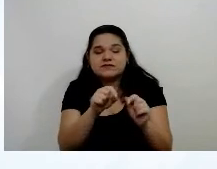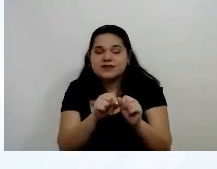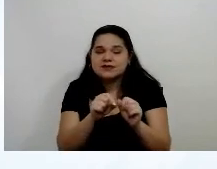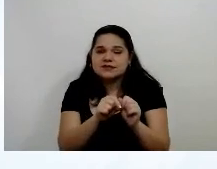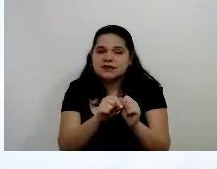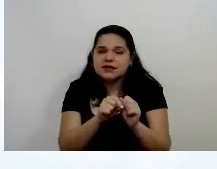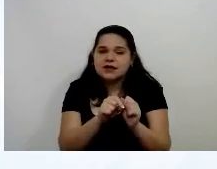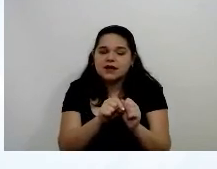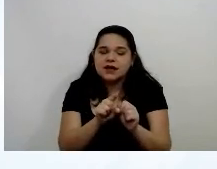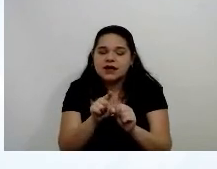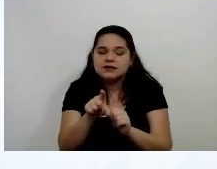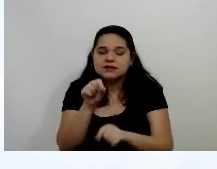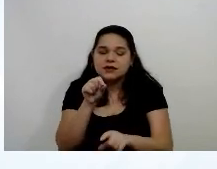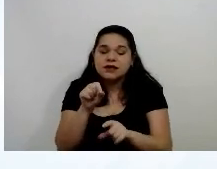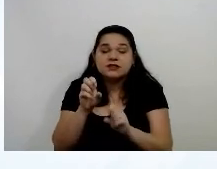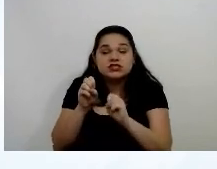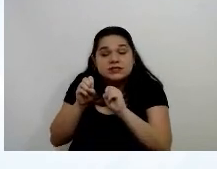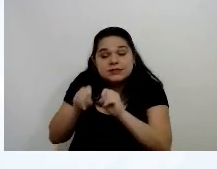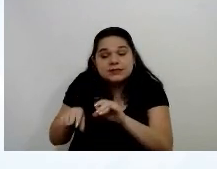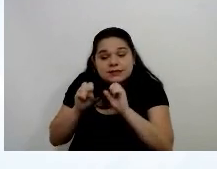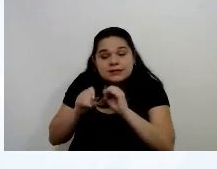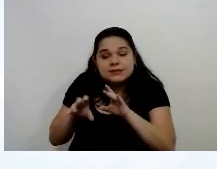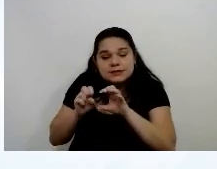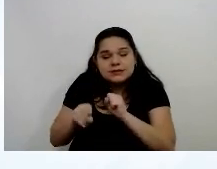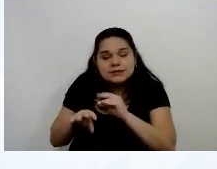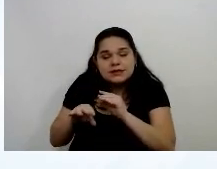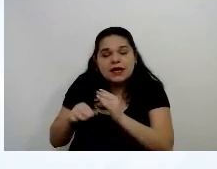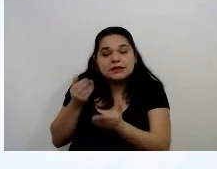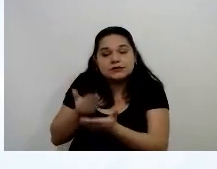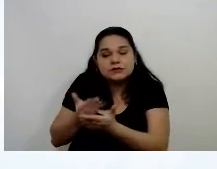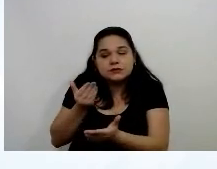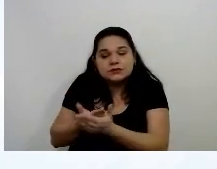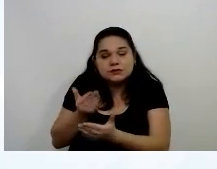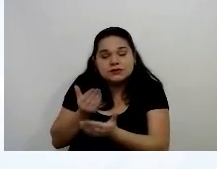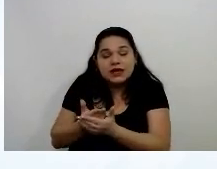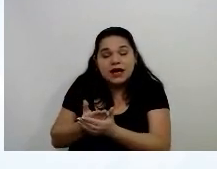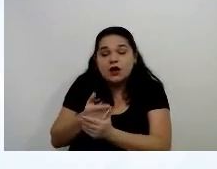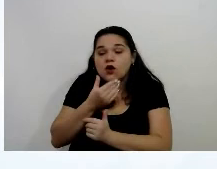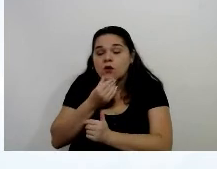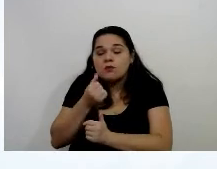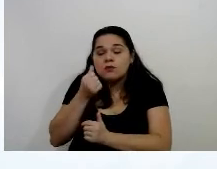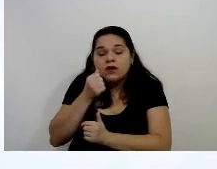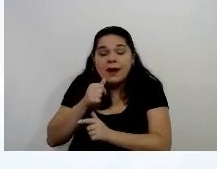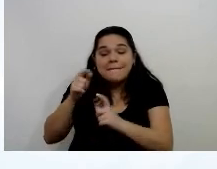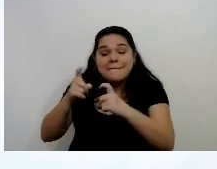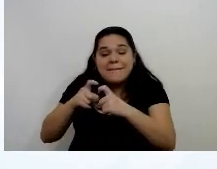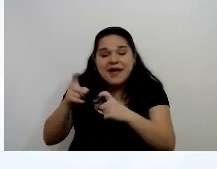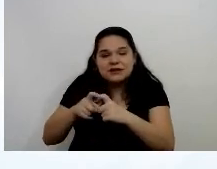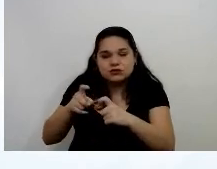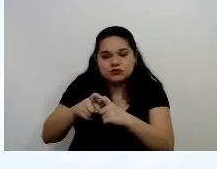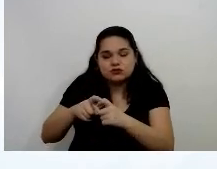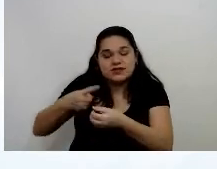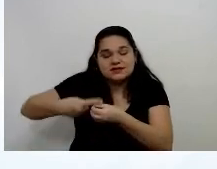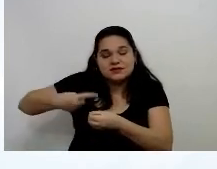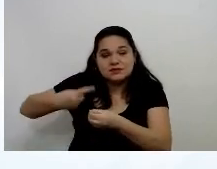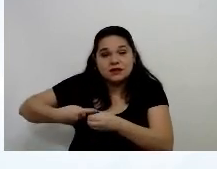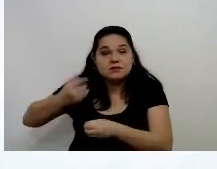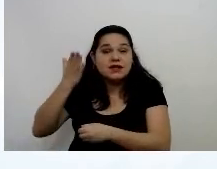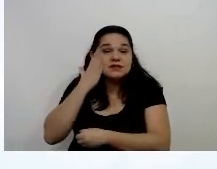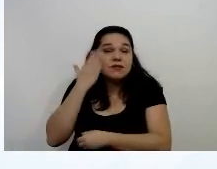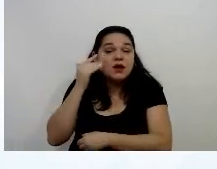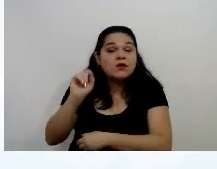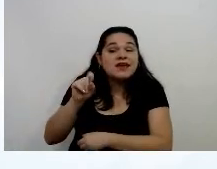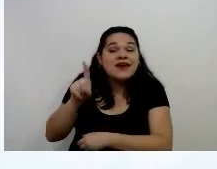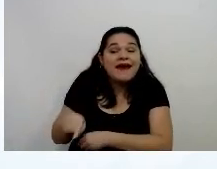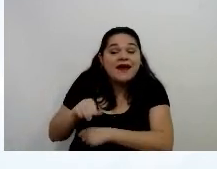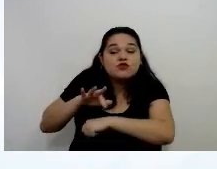as equipes médicas do município para entender o que era uma doença do trabalho. Quais são os sintomas de uma doença do trabalho? Porque,